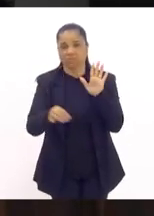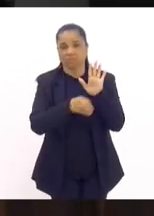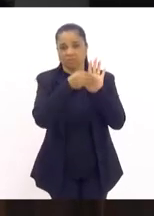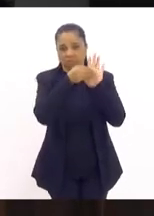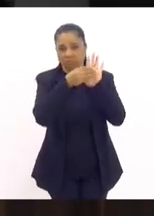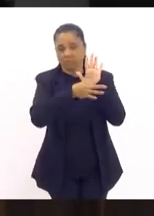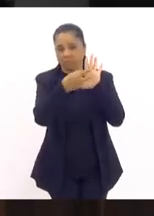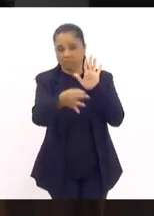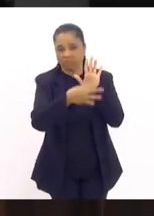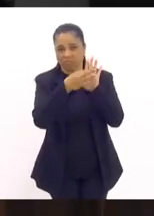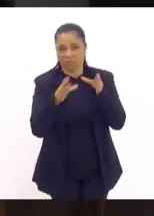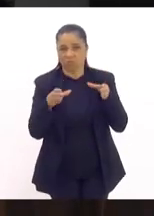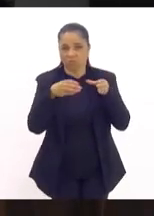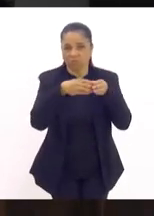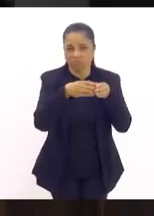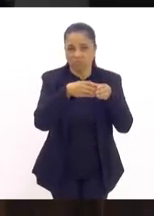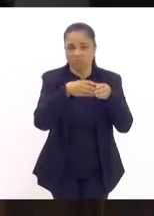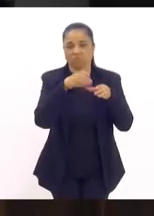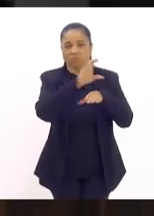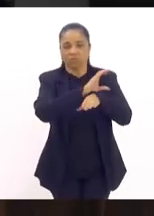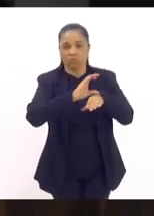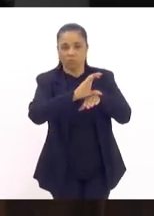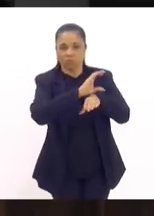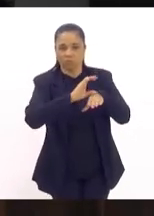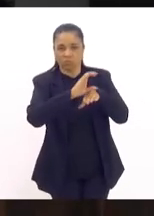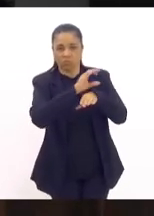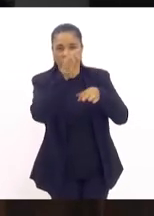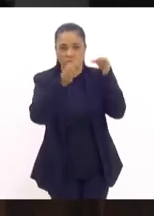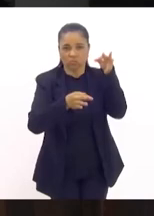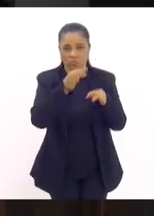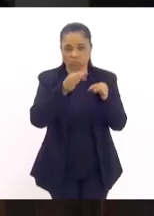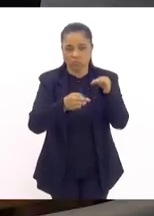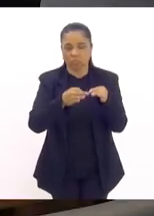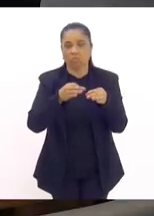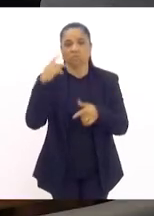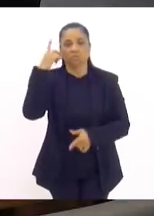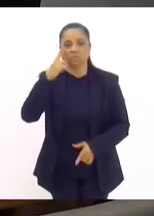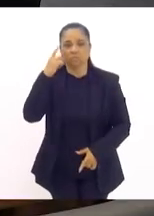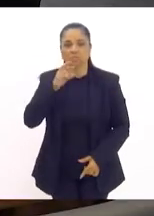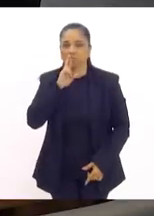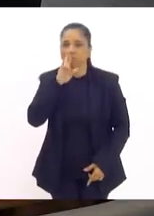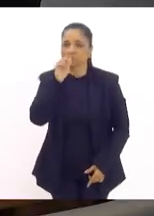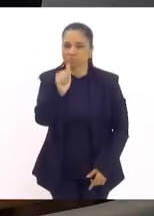pela Comissão de Constituição e Justiça, deputado Rodrigo Amorim.